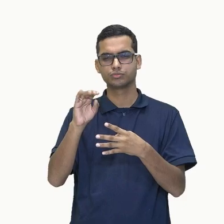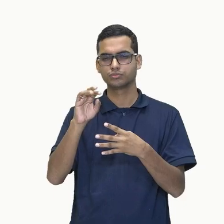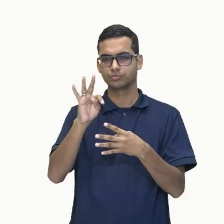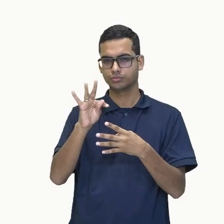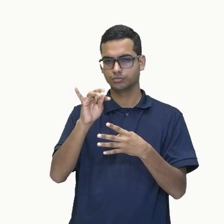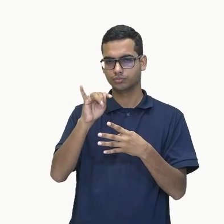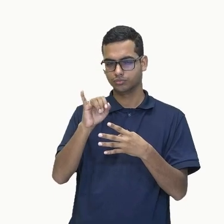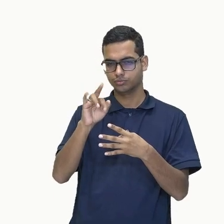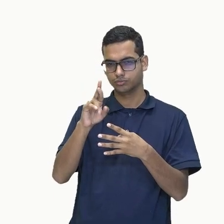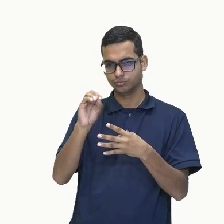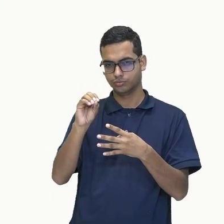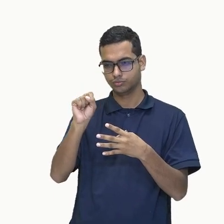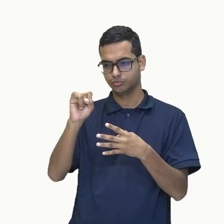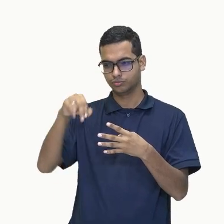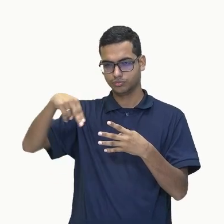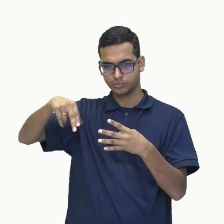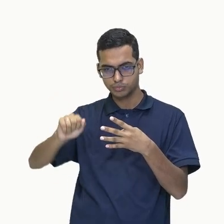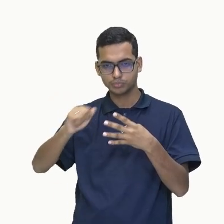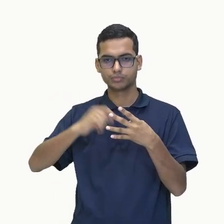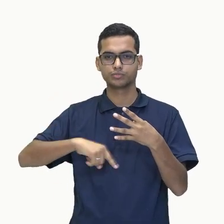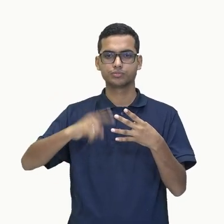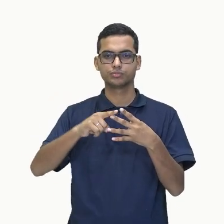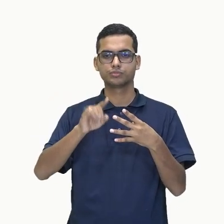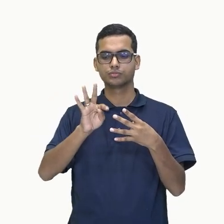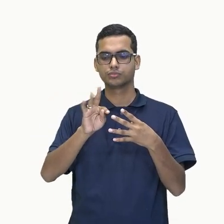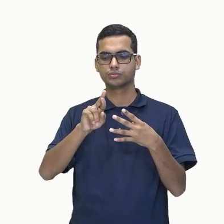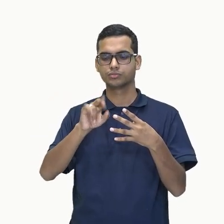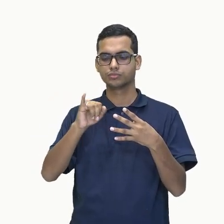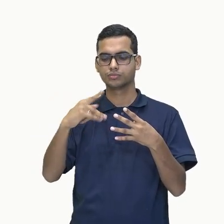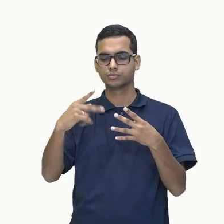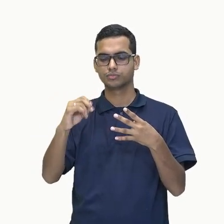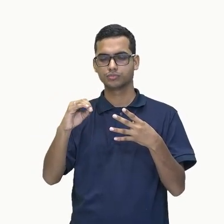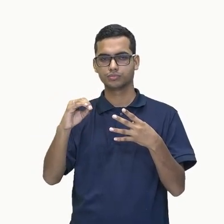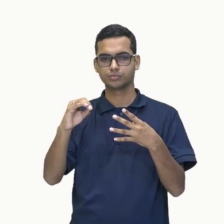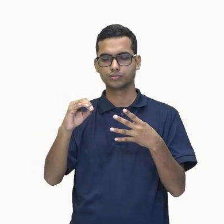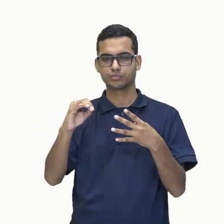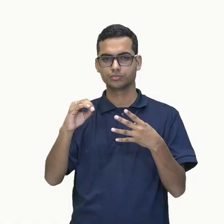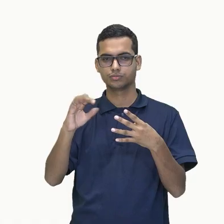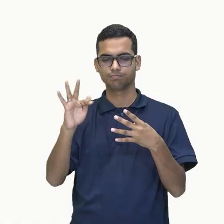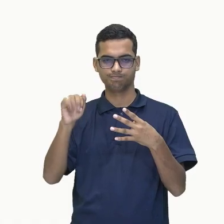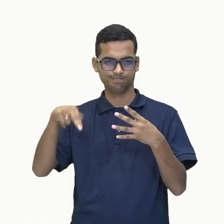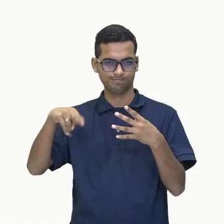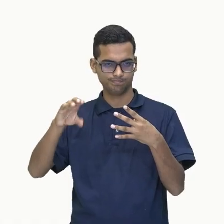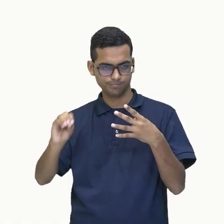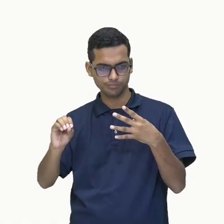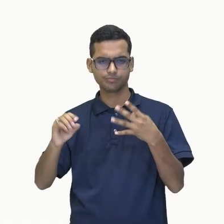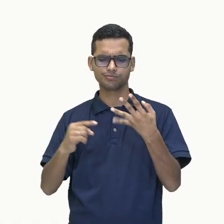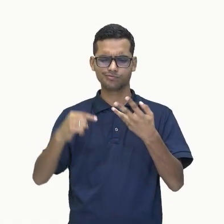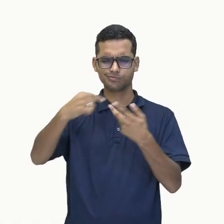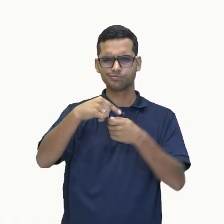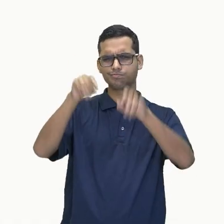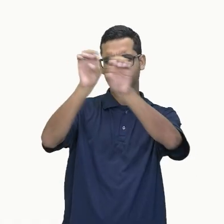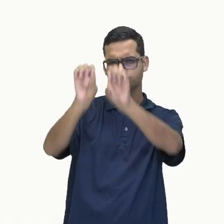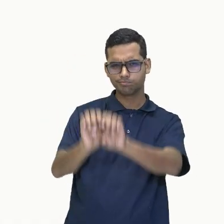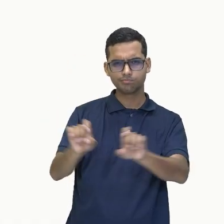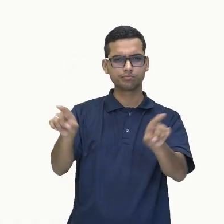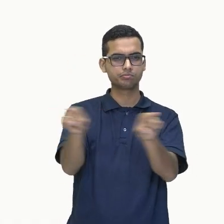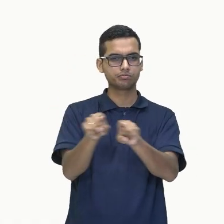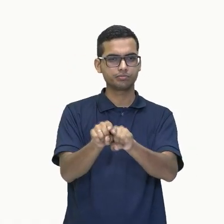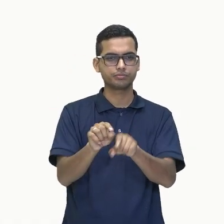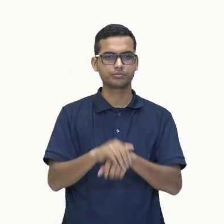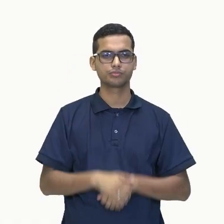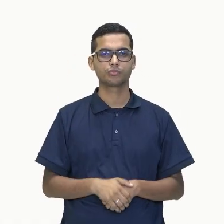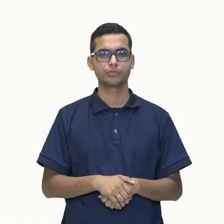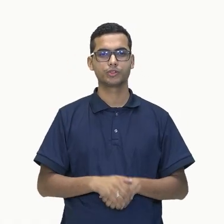tendo a primeira base como U. Já olha a segunda fase como C, né?